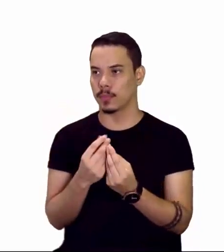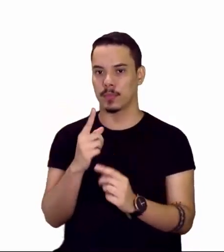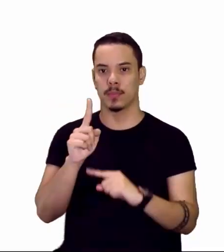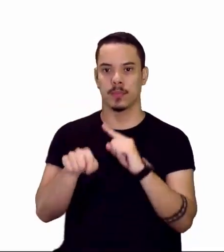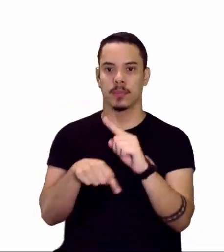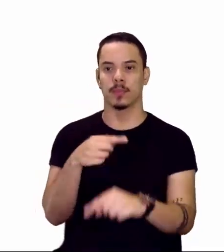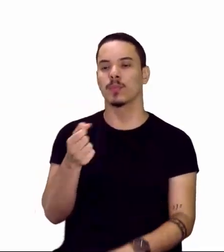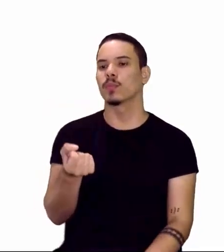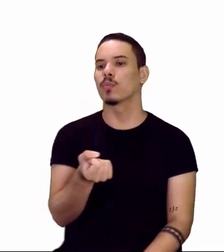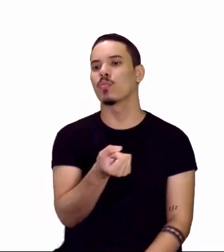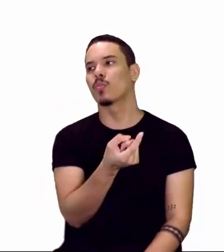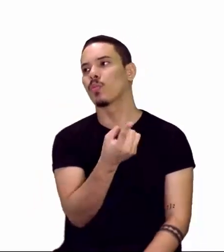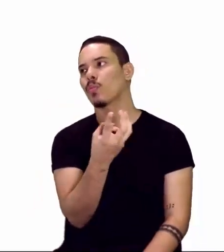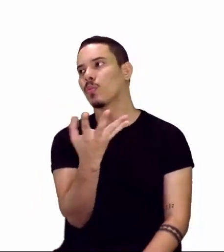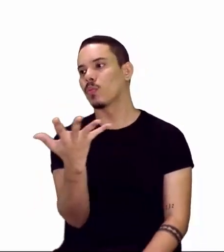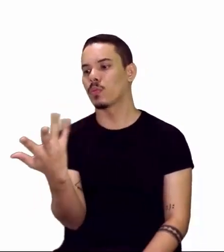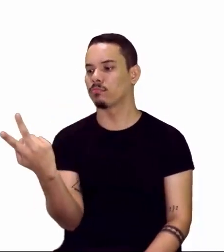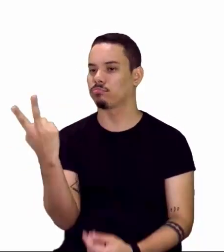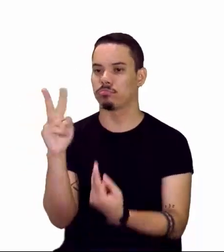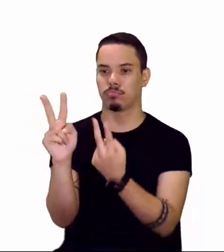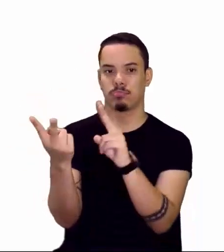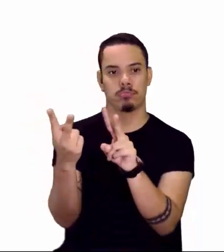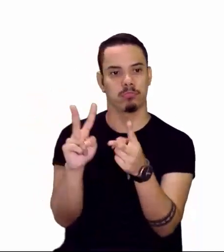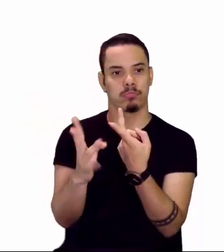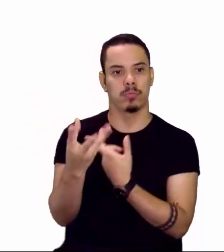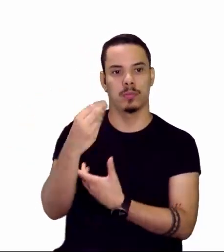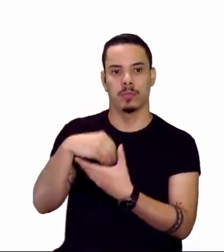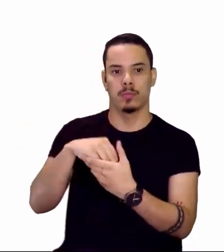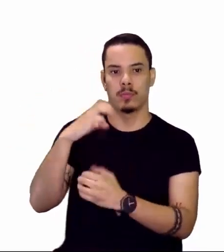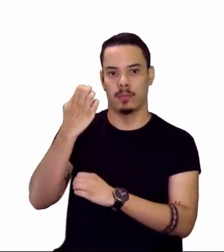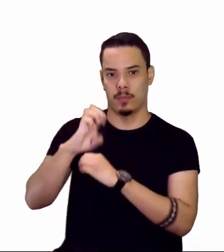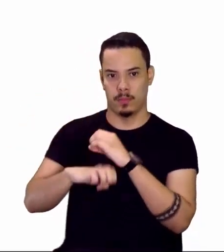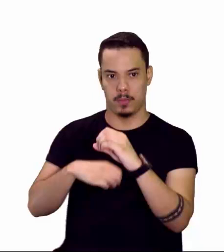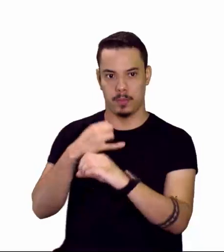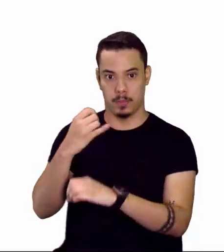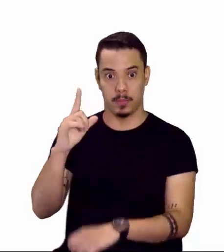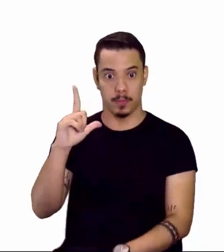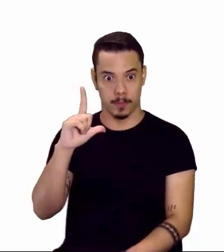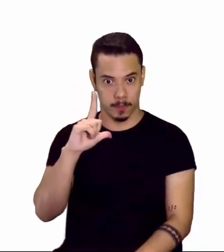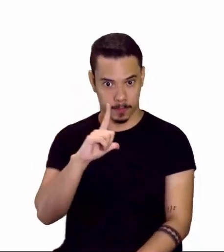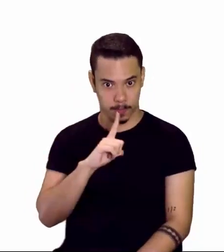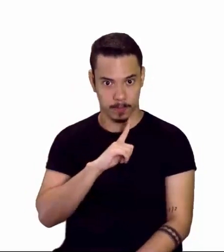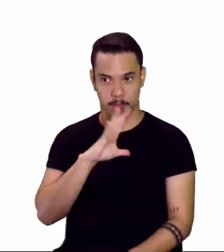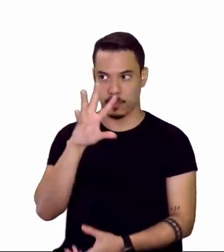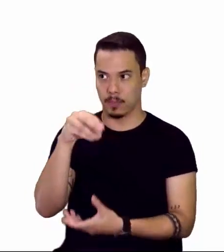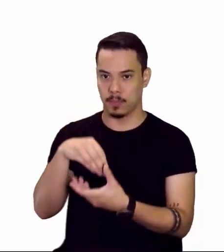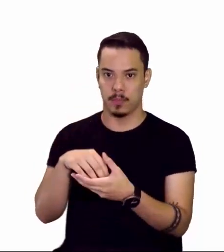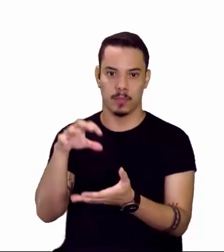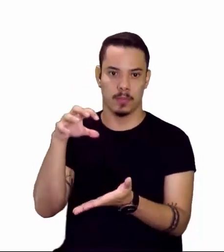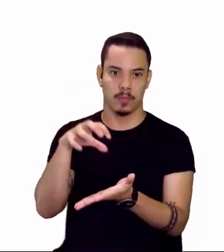quantos pares de elétrons existem ao redor do átomo central.